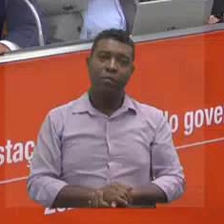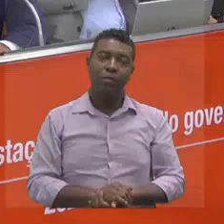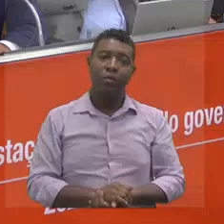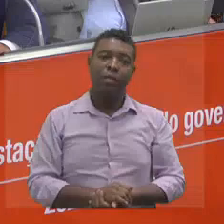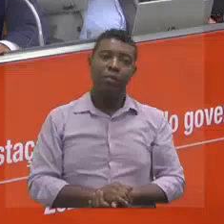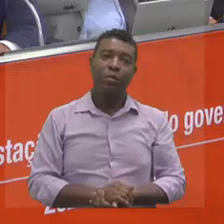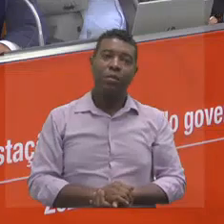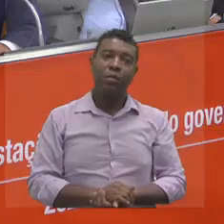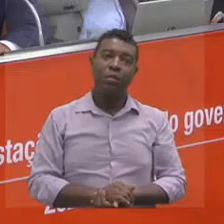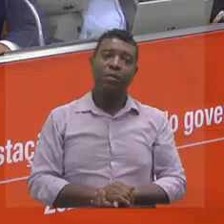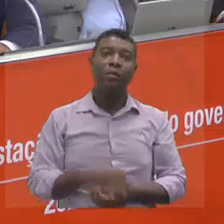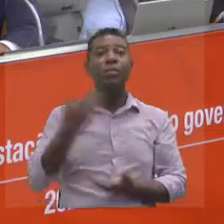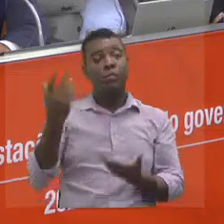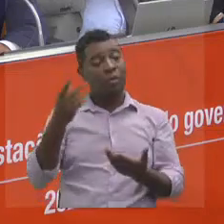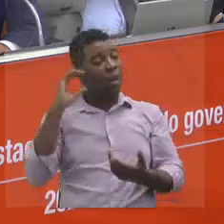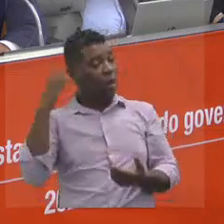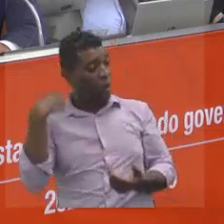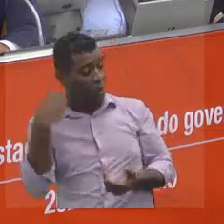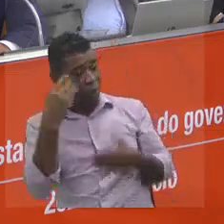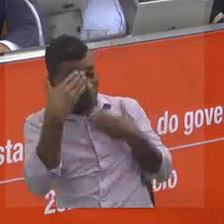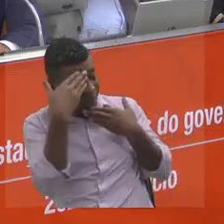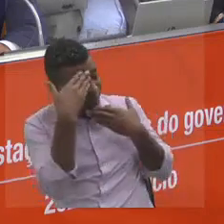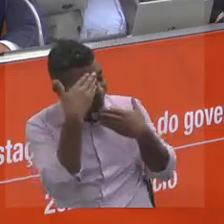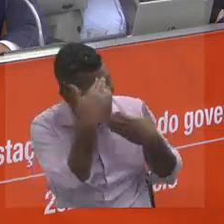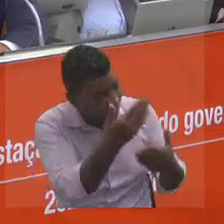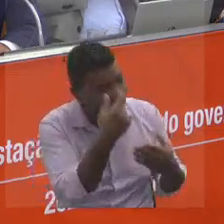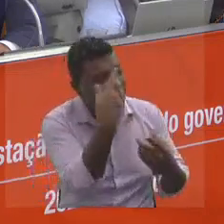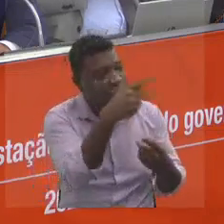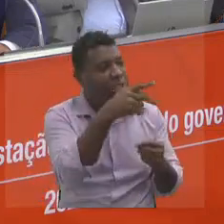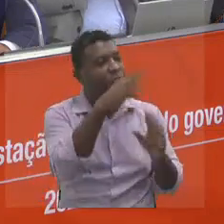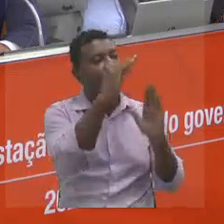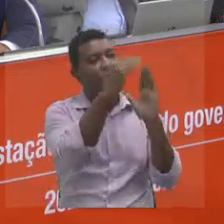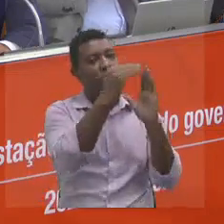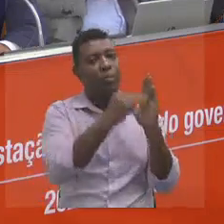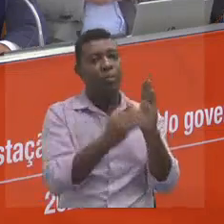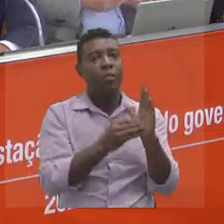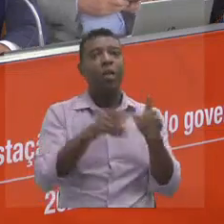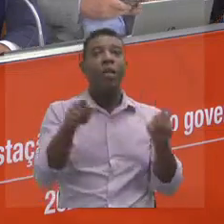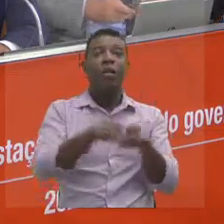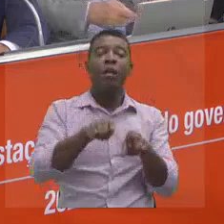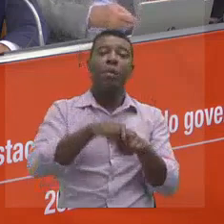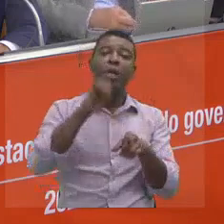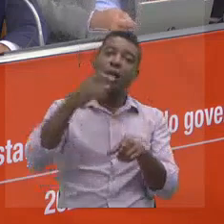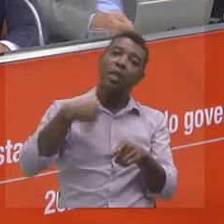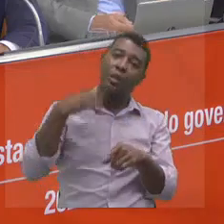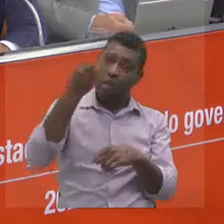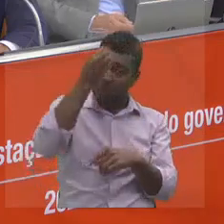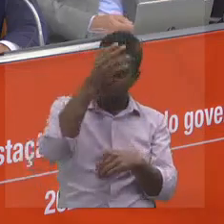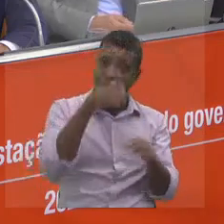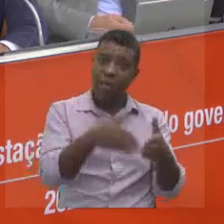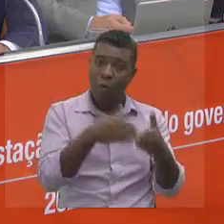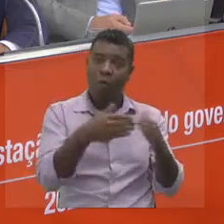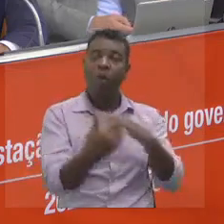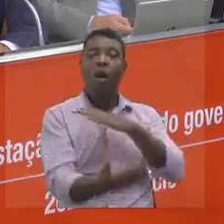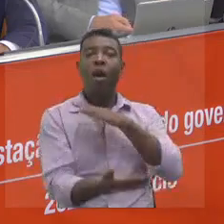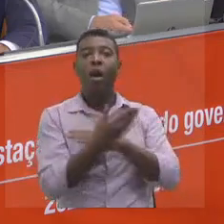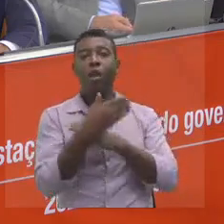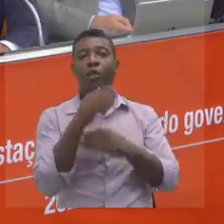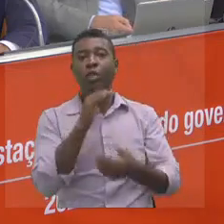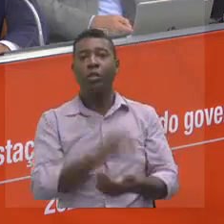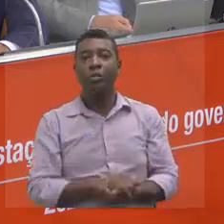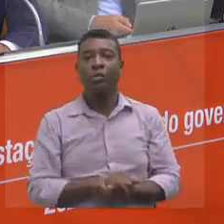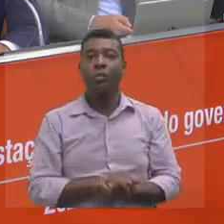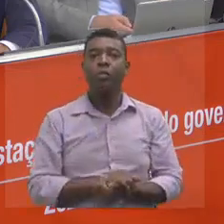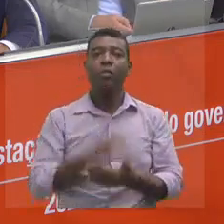deputada obrigado pela pelas colocações também se eu me esqueci de algo que se por favor me ajude aqui mas vamos começar pela questão